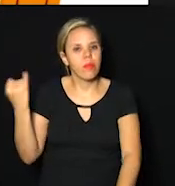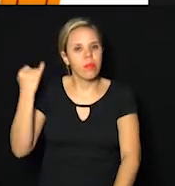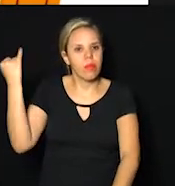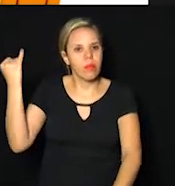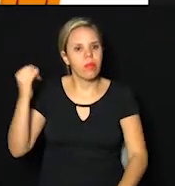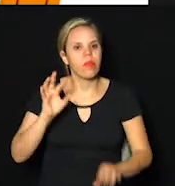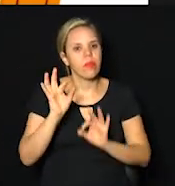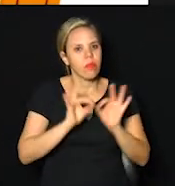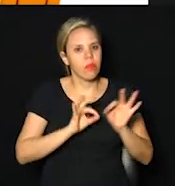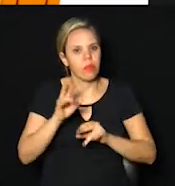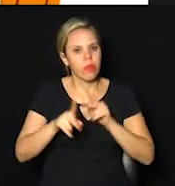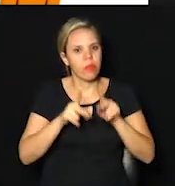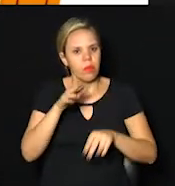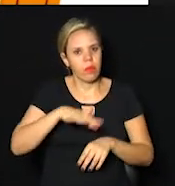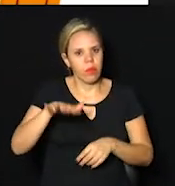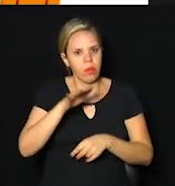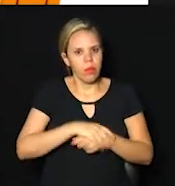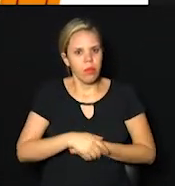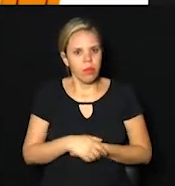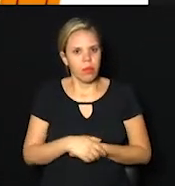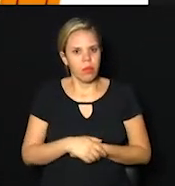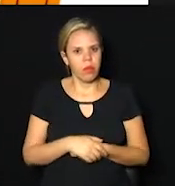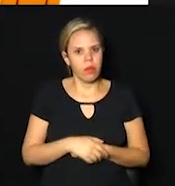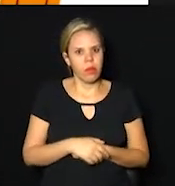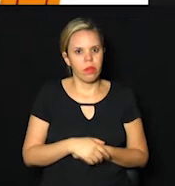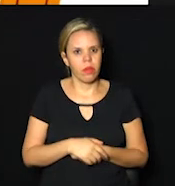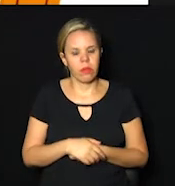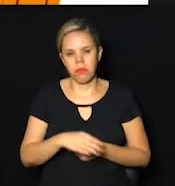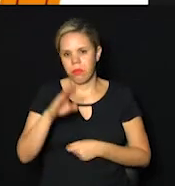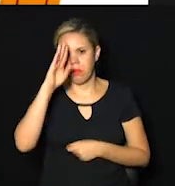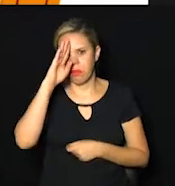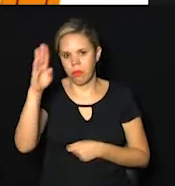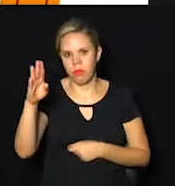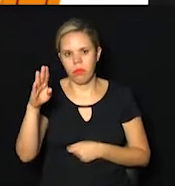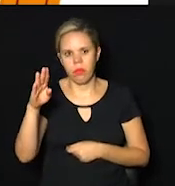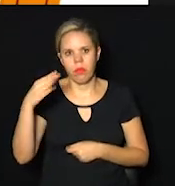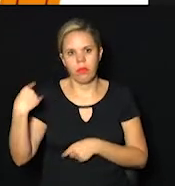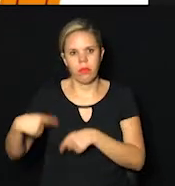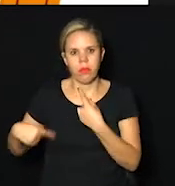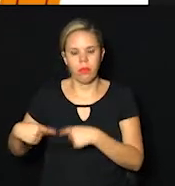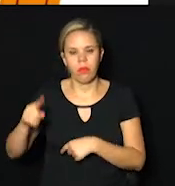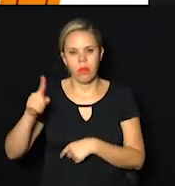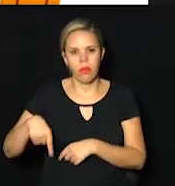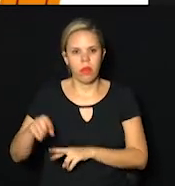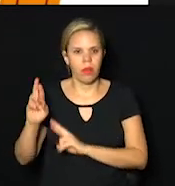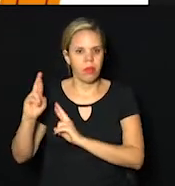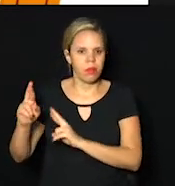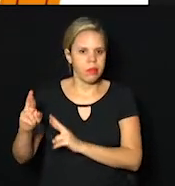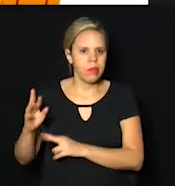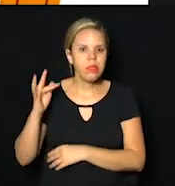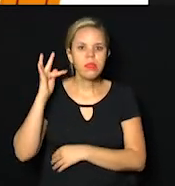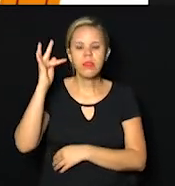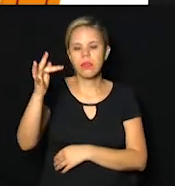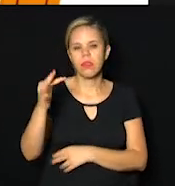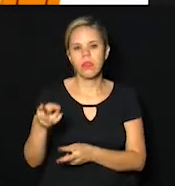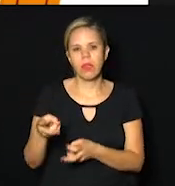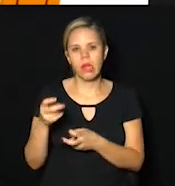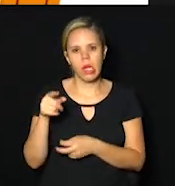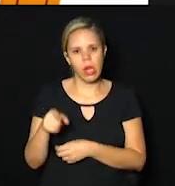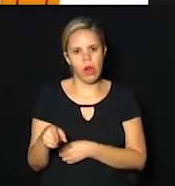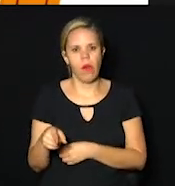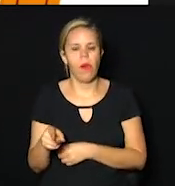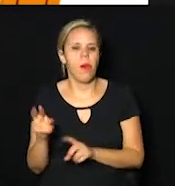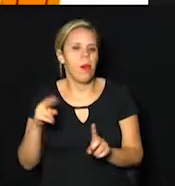organizar aquelas pessoas, tá? E, principalmente, política é a esperança do futuro. Note, organização,